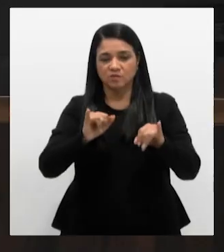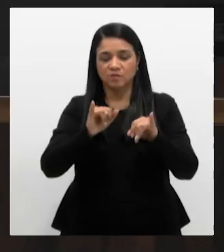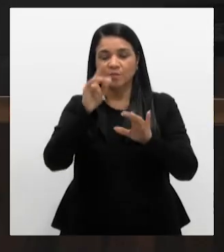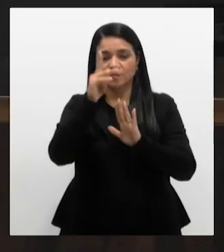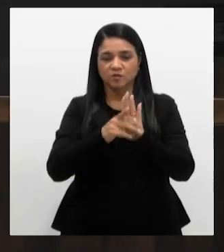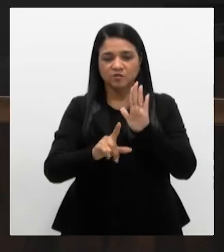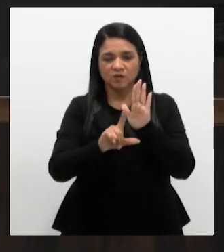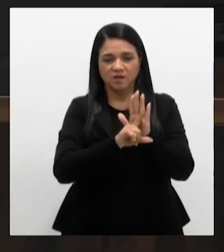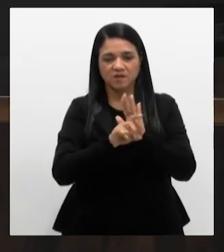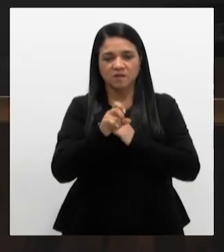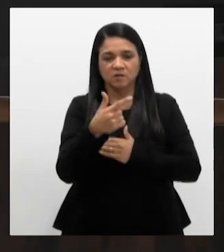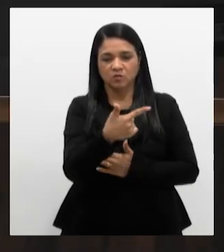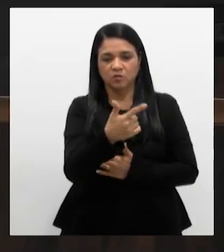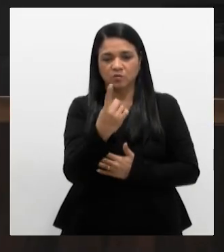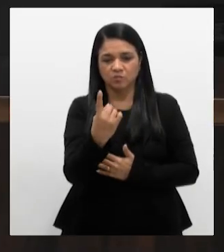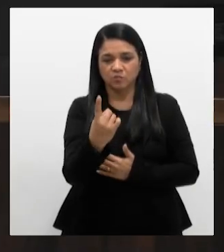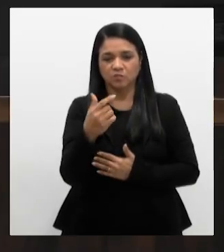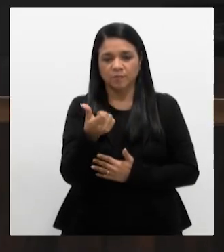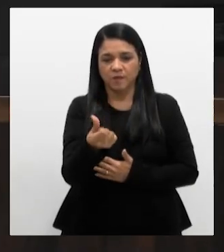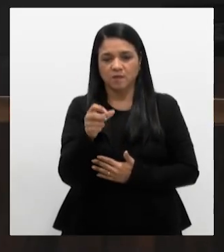Anuncio o projeto de lei número